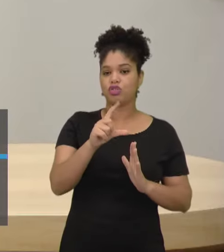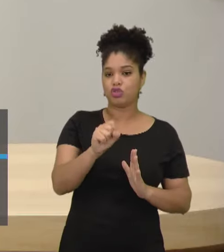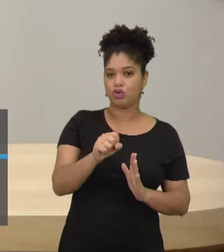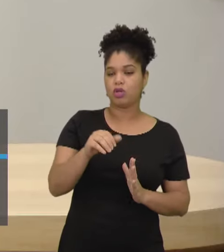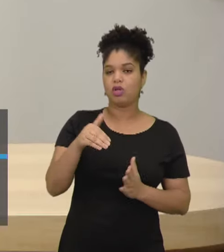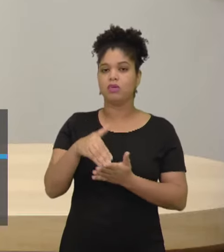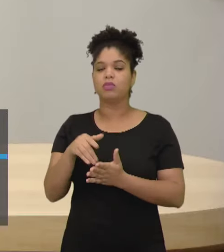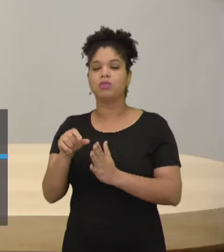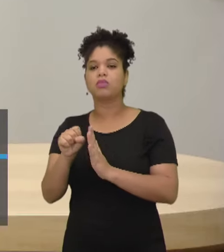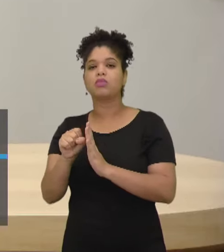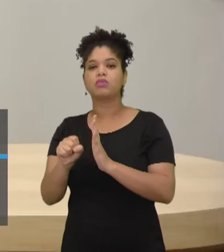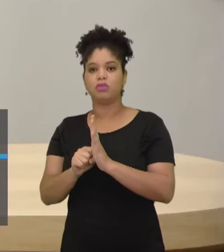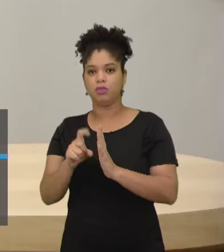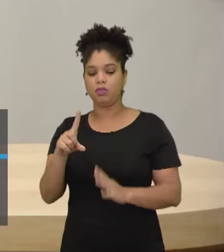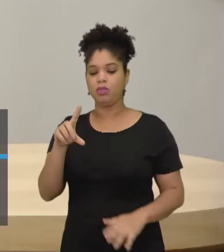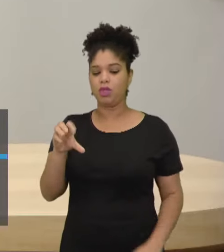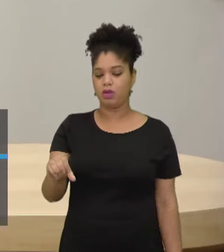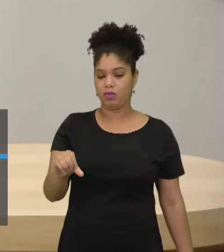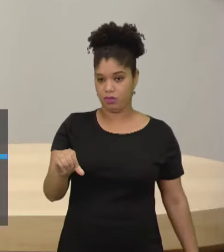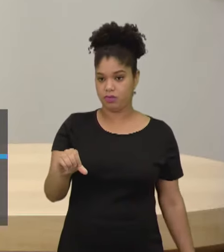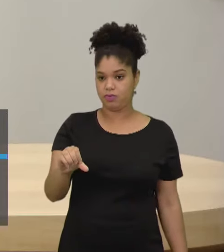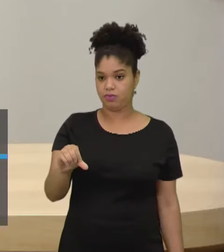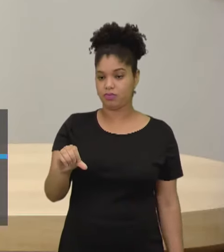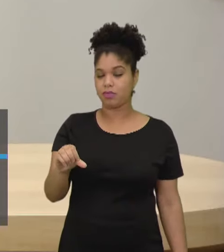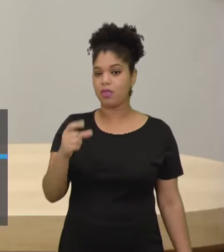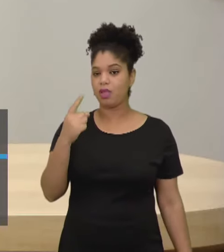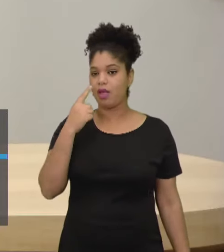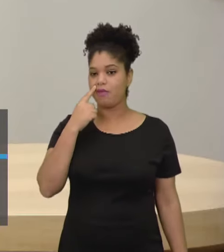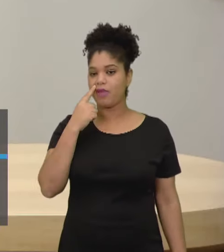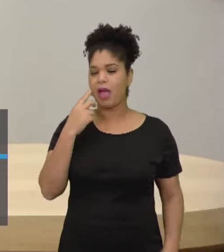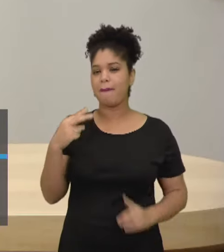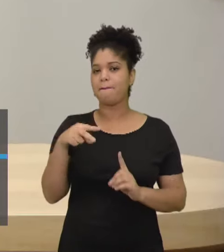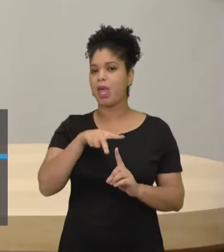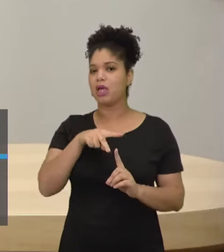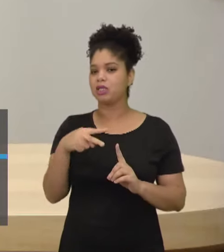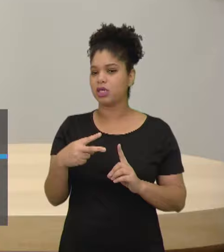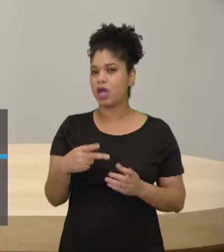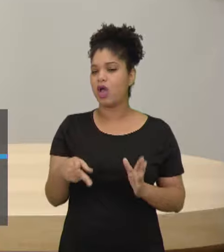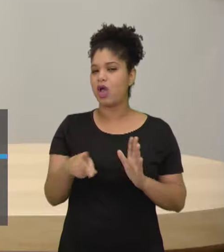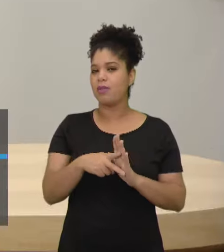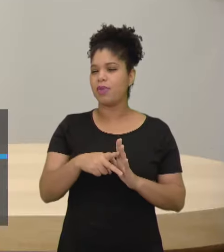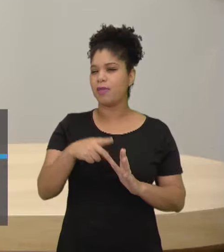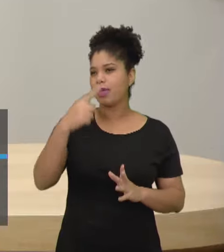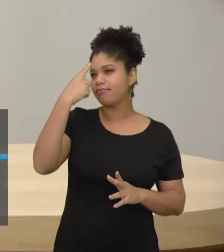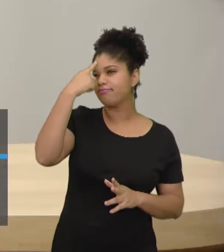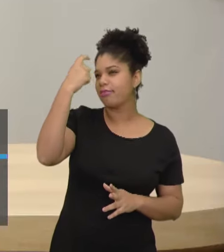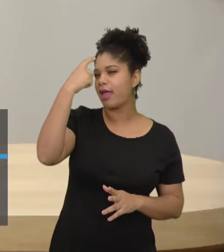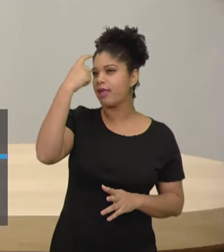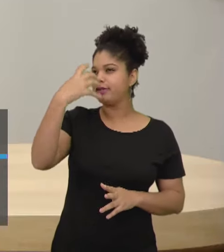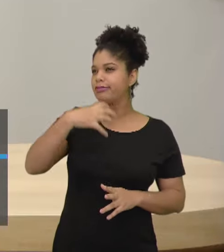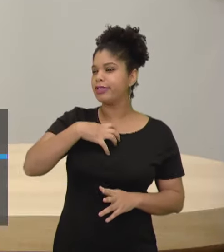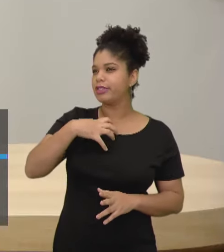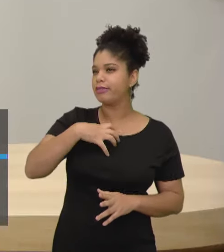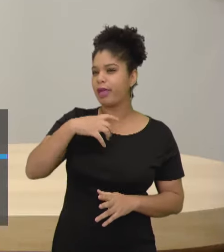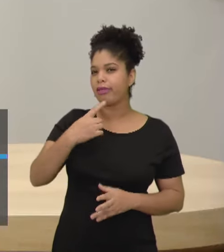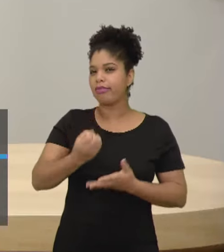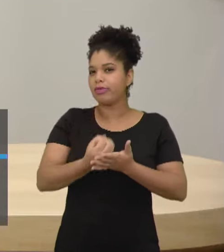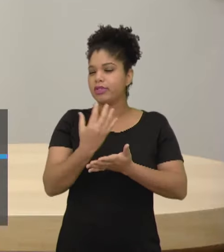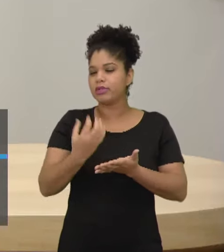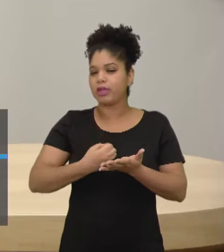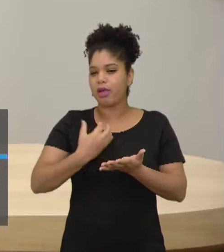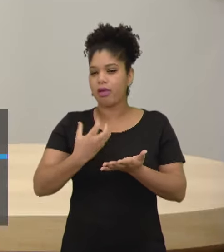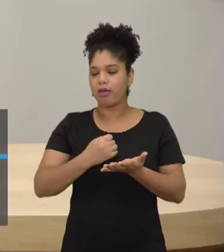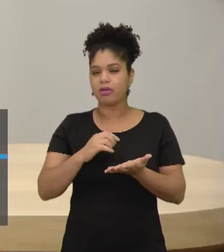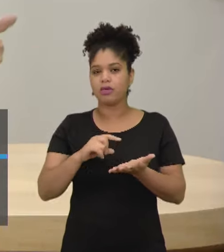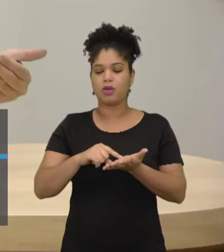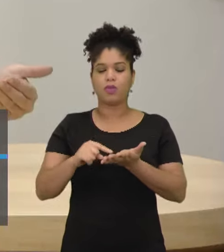século XIX, e você coloca isso numa perspectiva empírica, né, de dados, na medida em que você